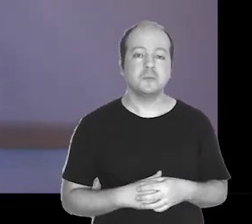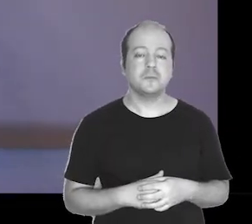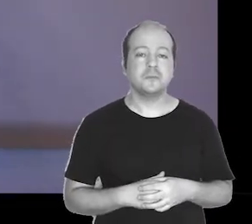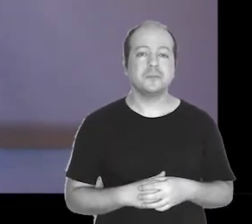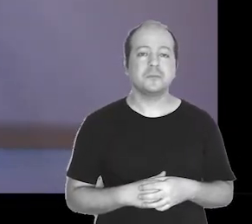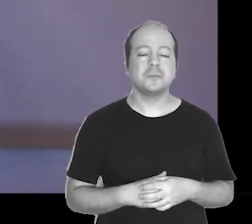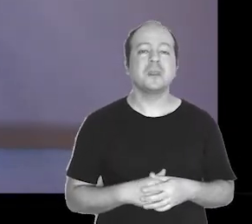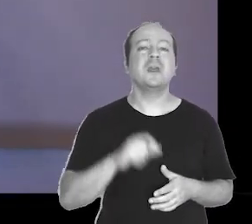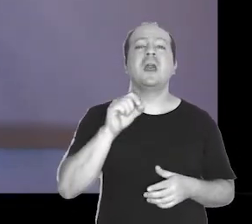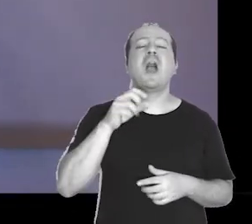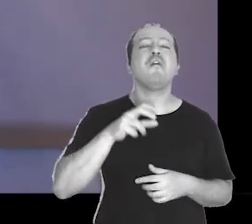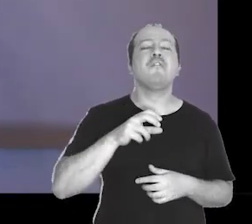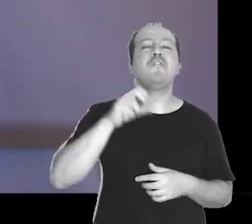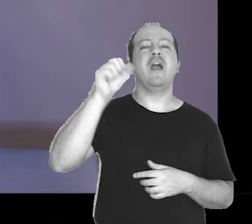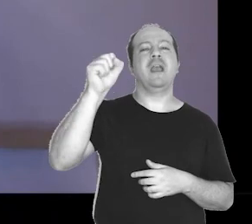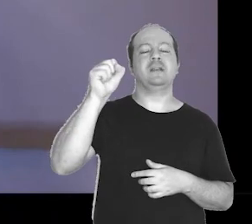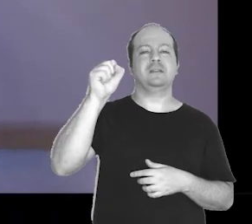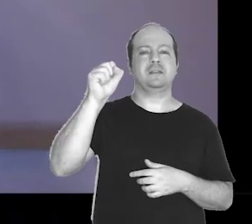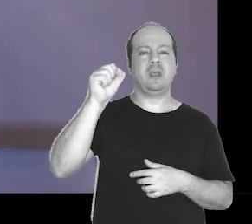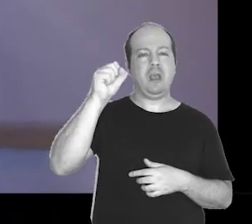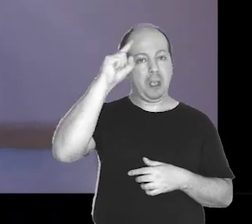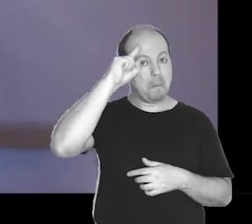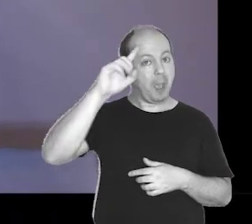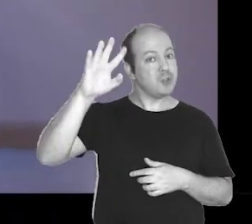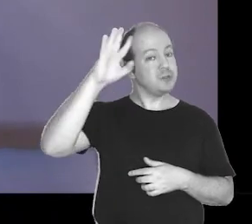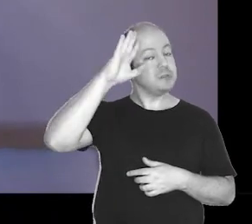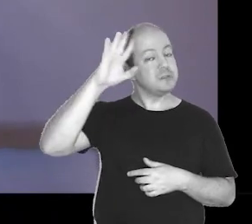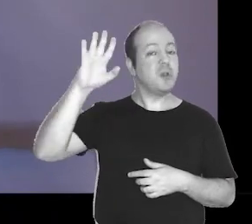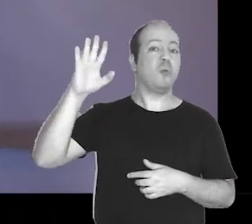Que vença a primazia da imaginação,